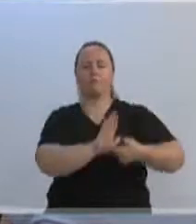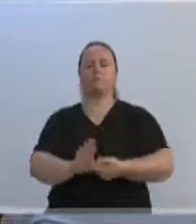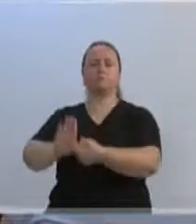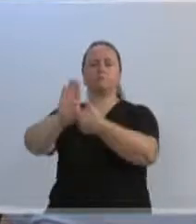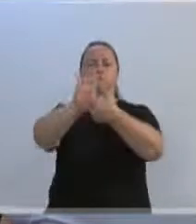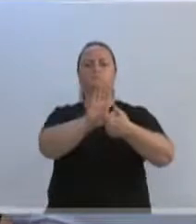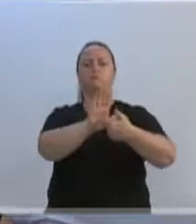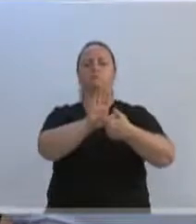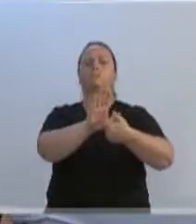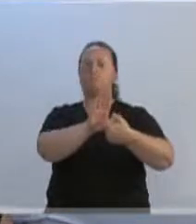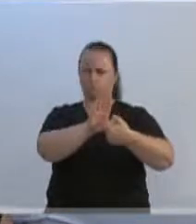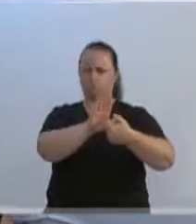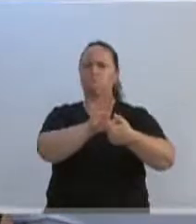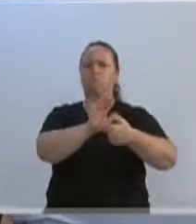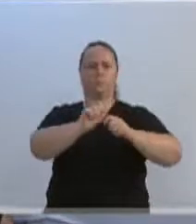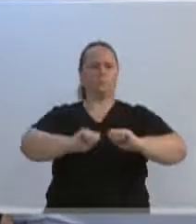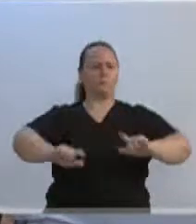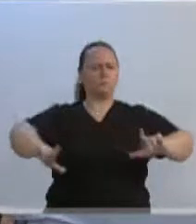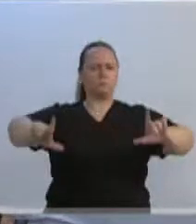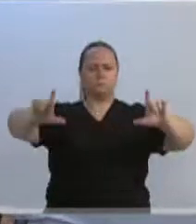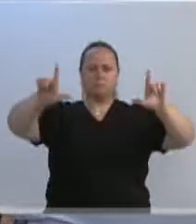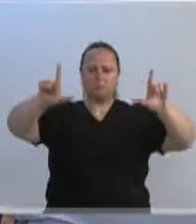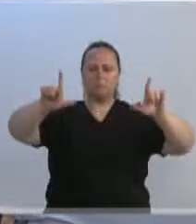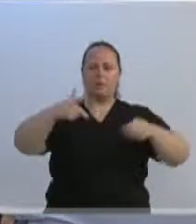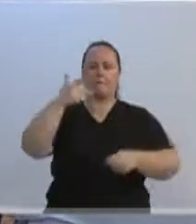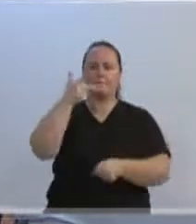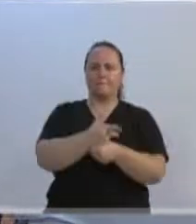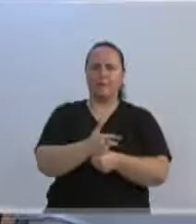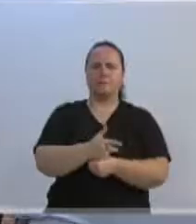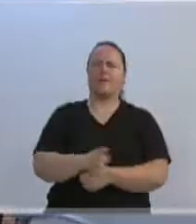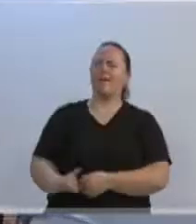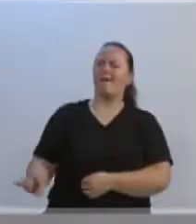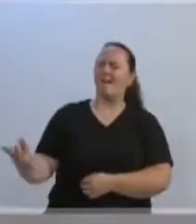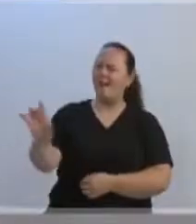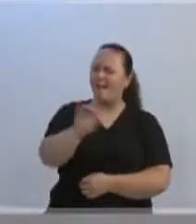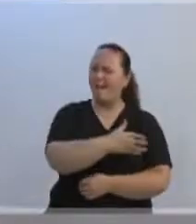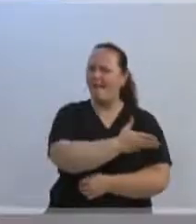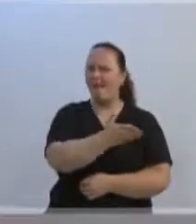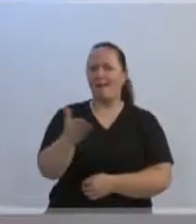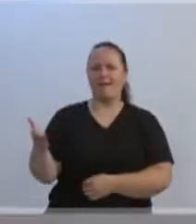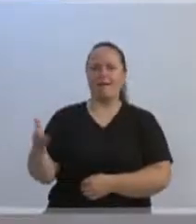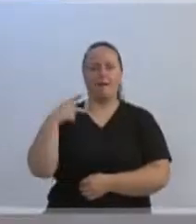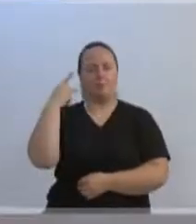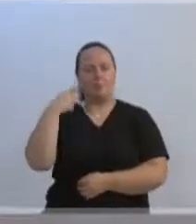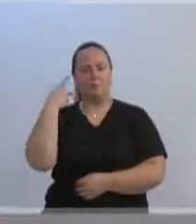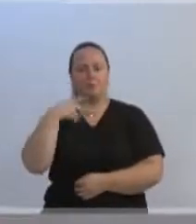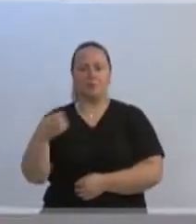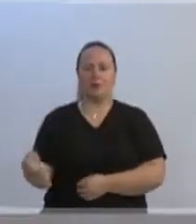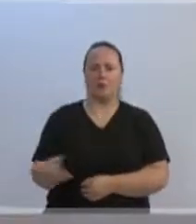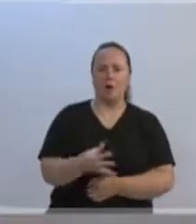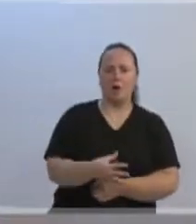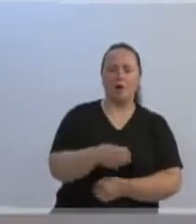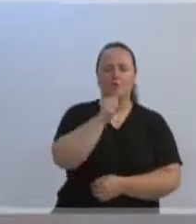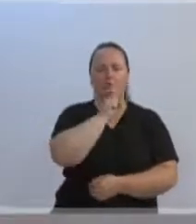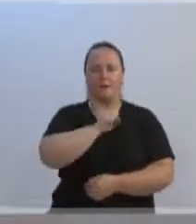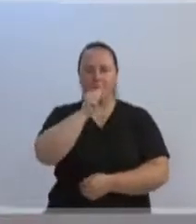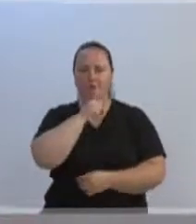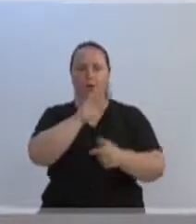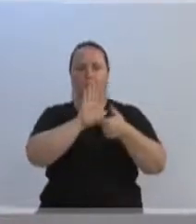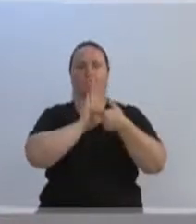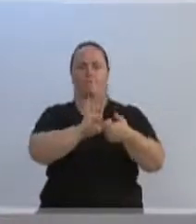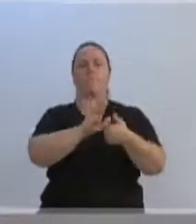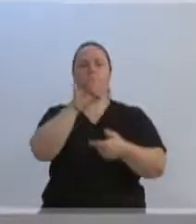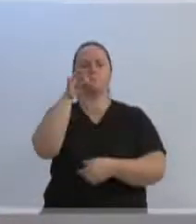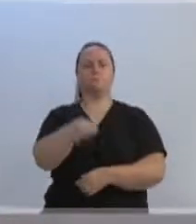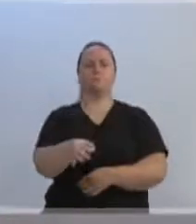vou falar não vou ter um vídeo mostrando a votação de cada um dos senhores política nova política velha vou falar aqui